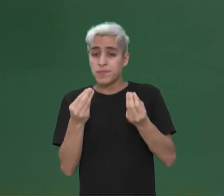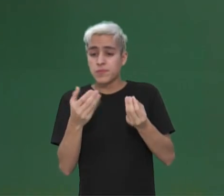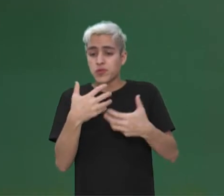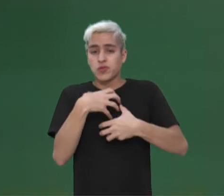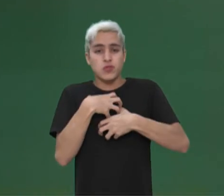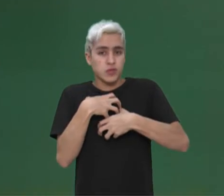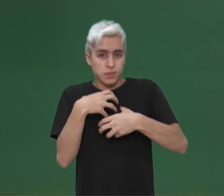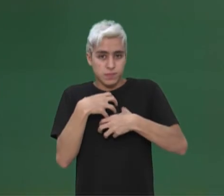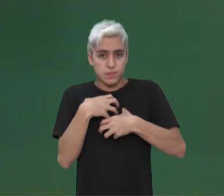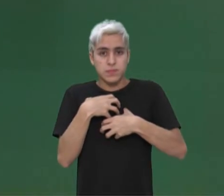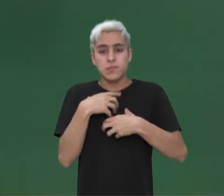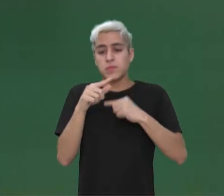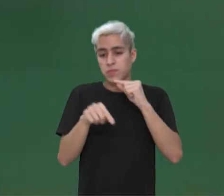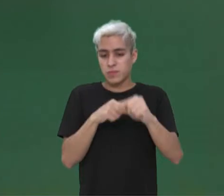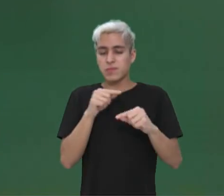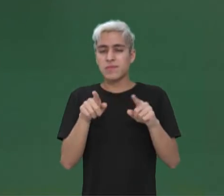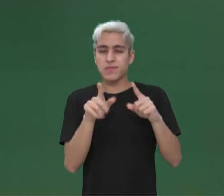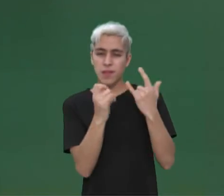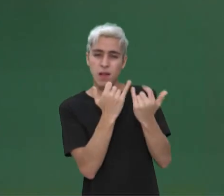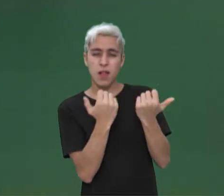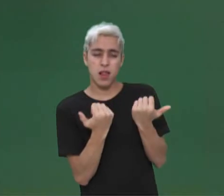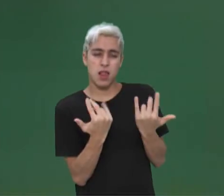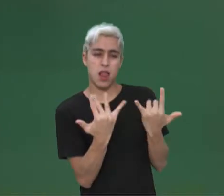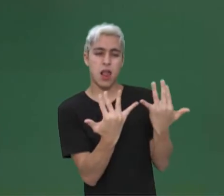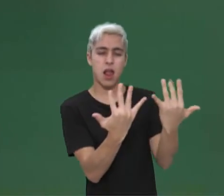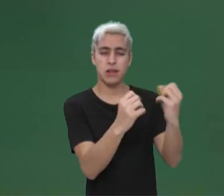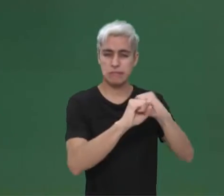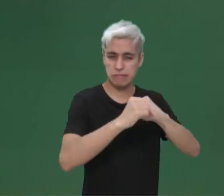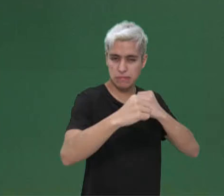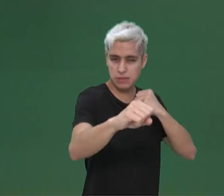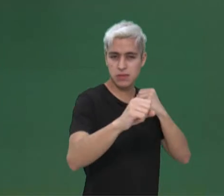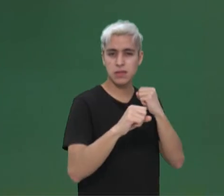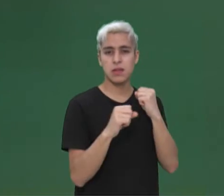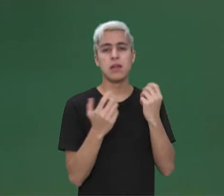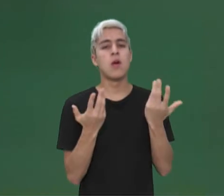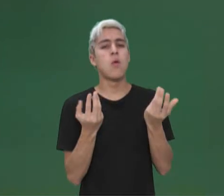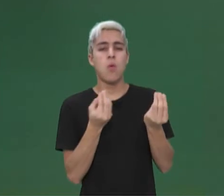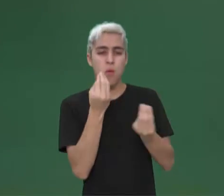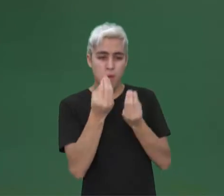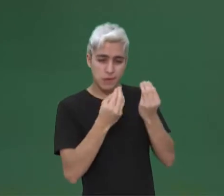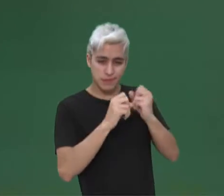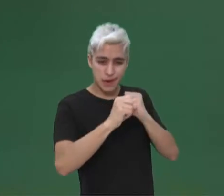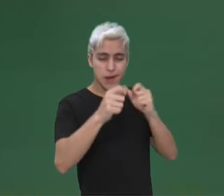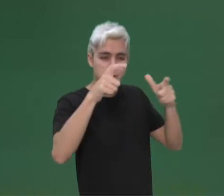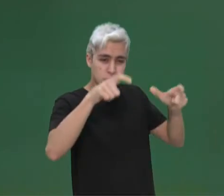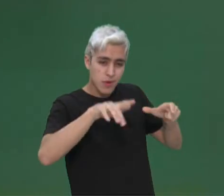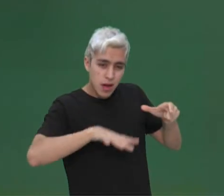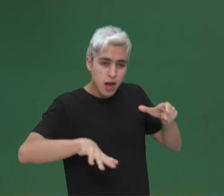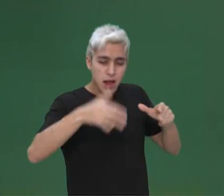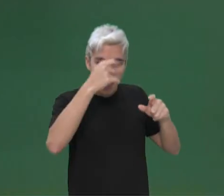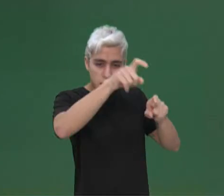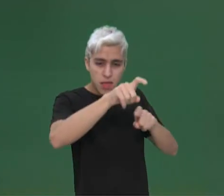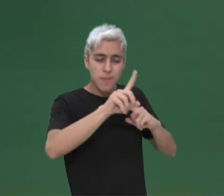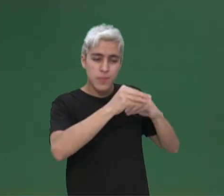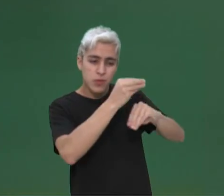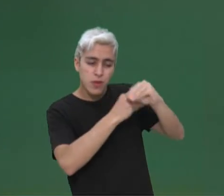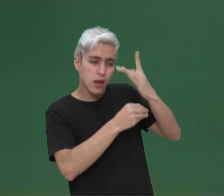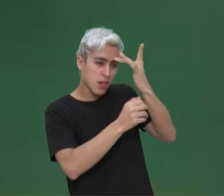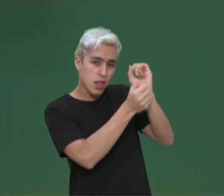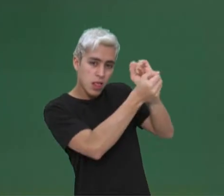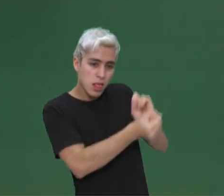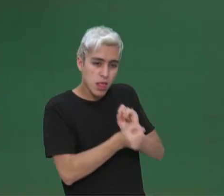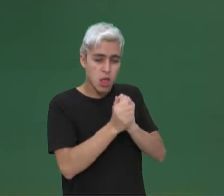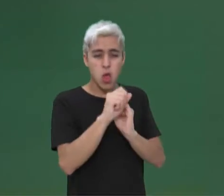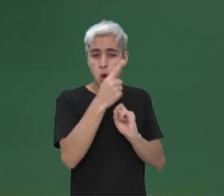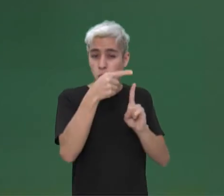de plantation. Lembra plantation? Grande propriedade rural, trabalho escravo, um produto